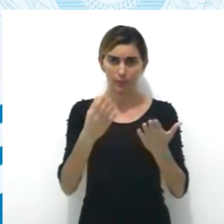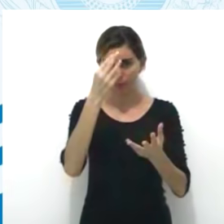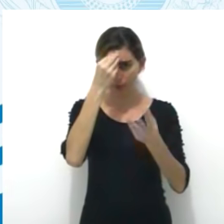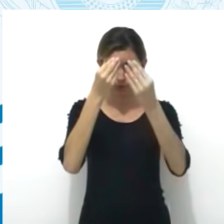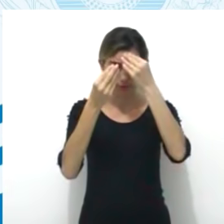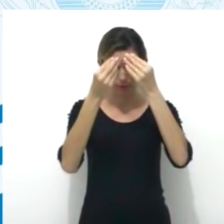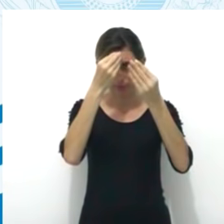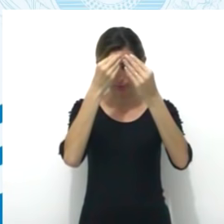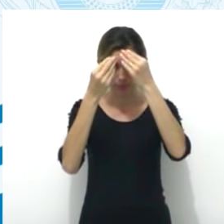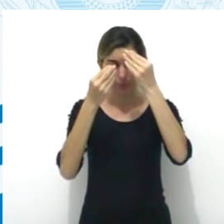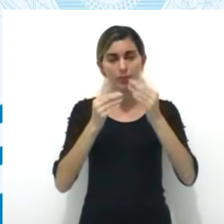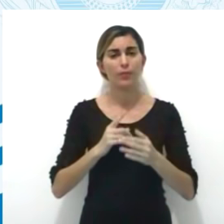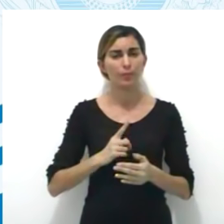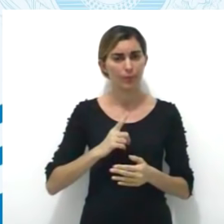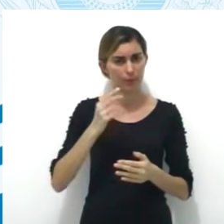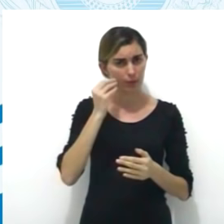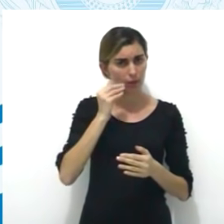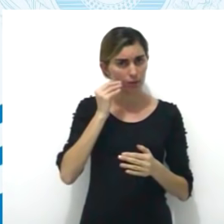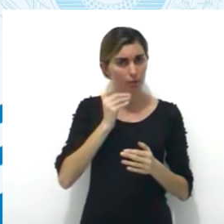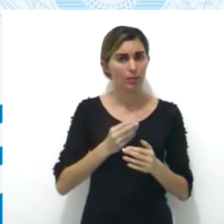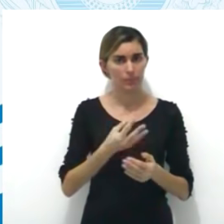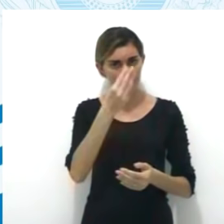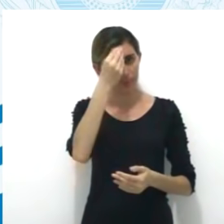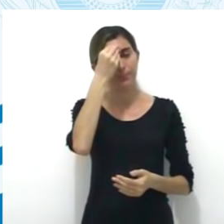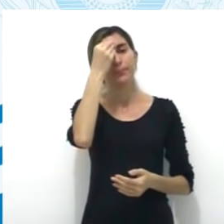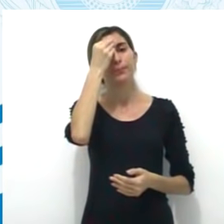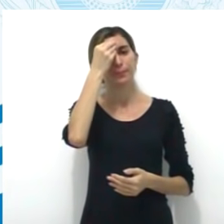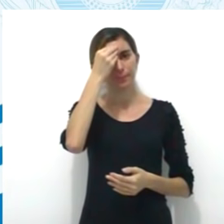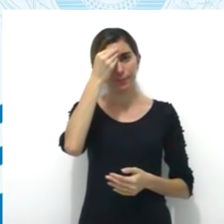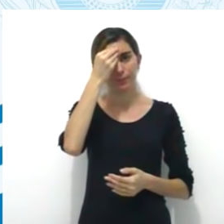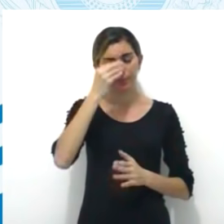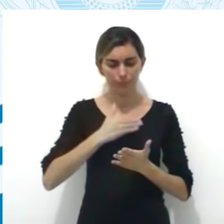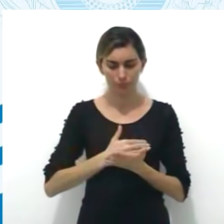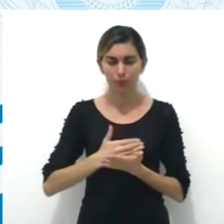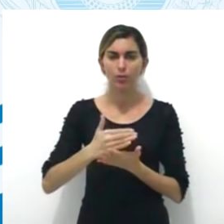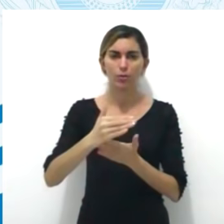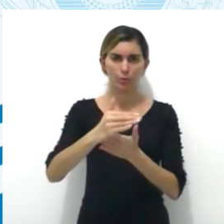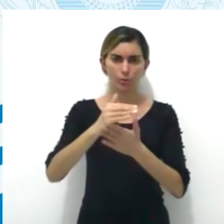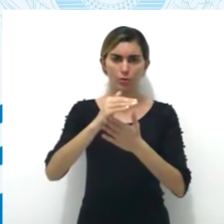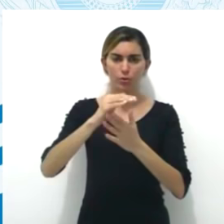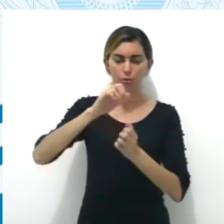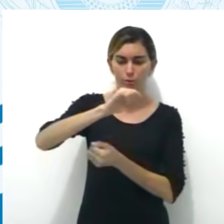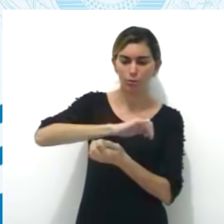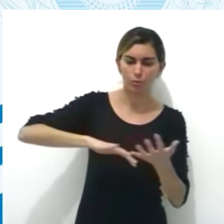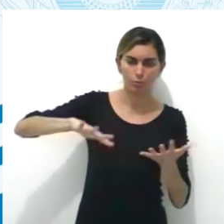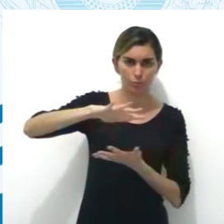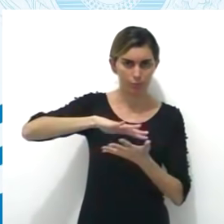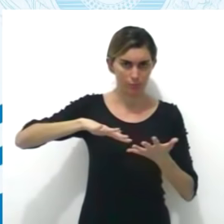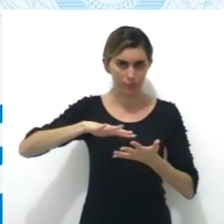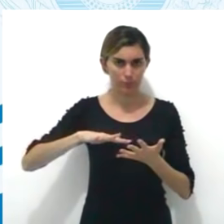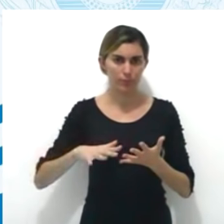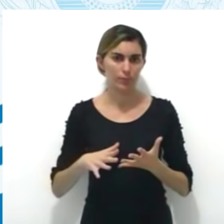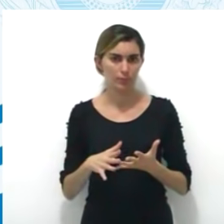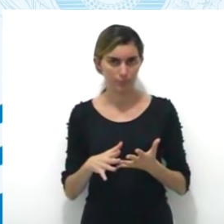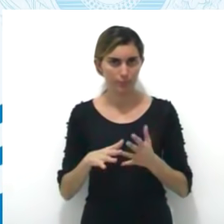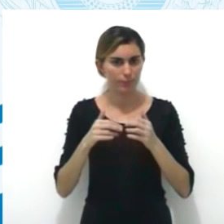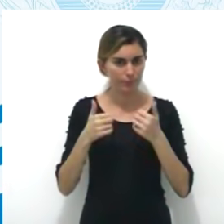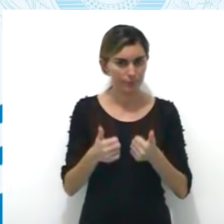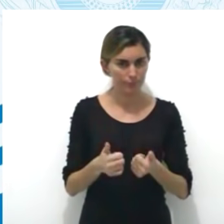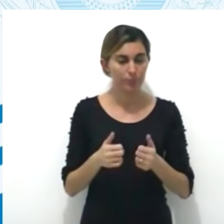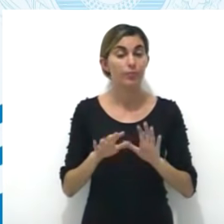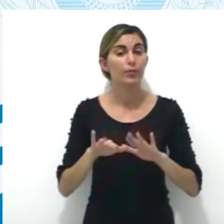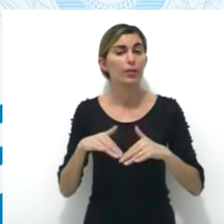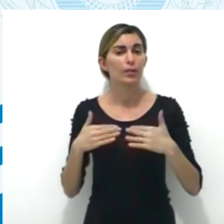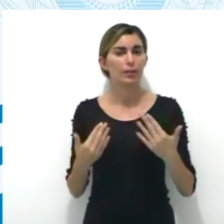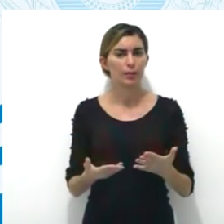vocês decorem, bem decorada essa parte da origem do universo, da origem da Terra. É